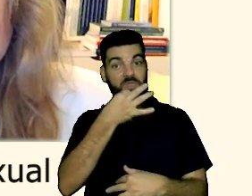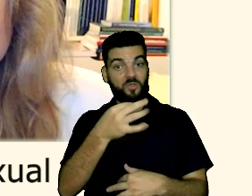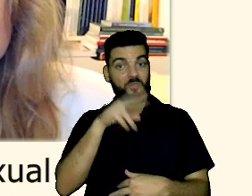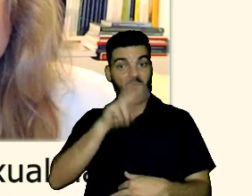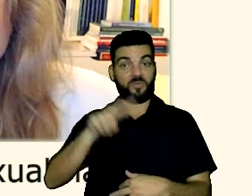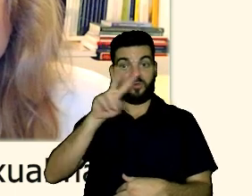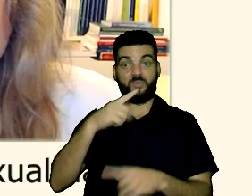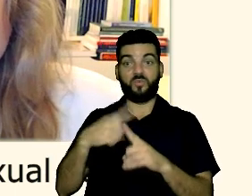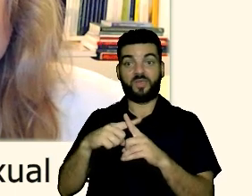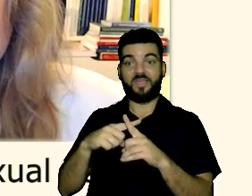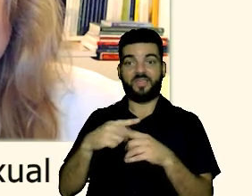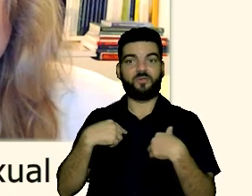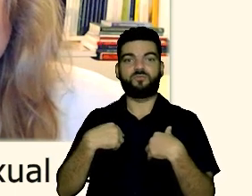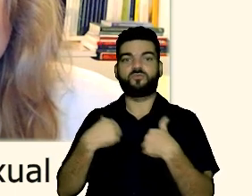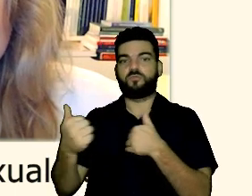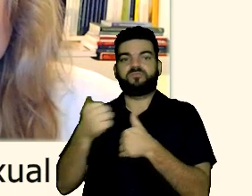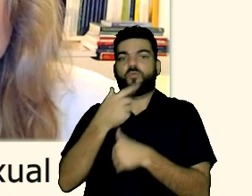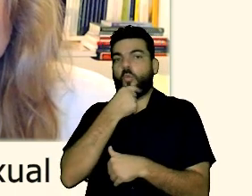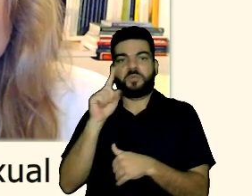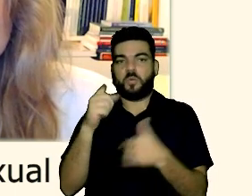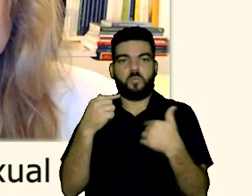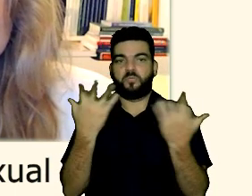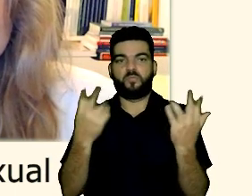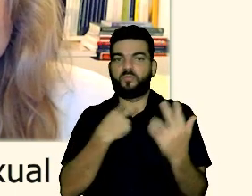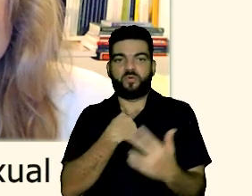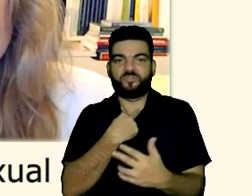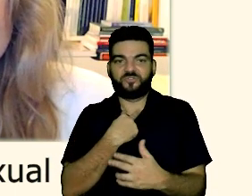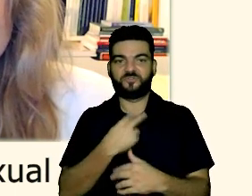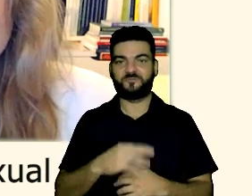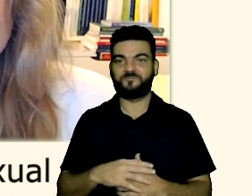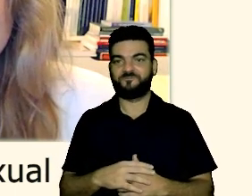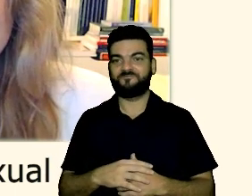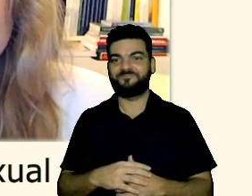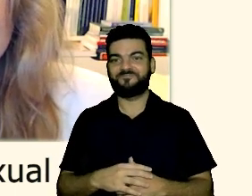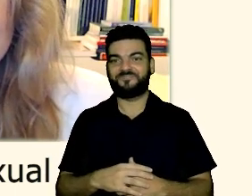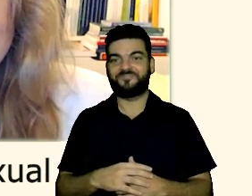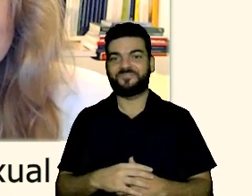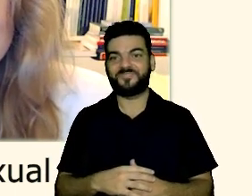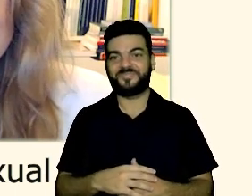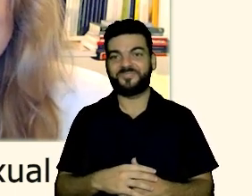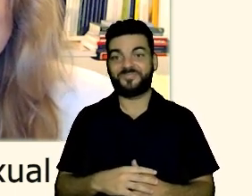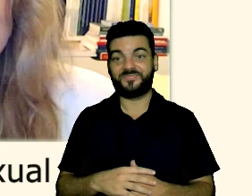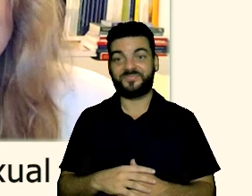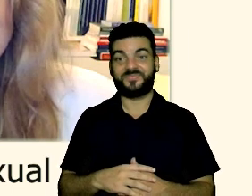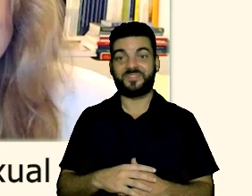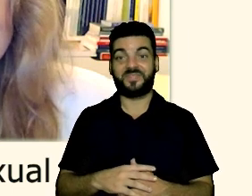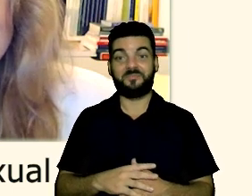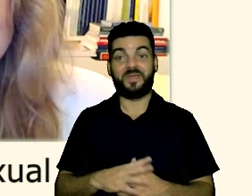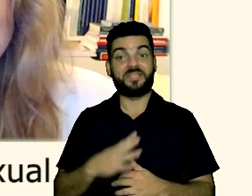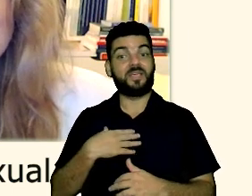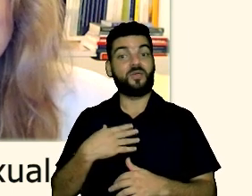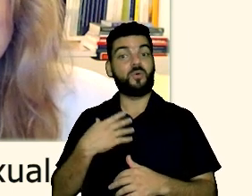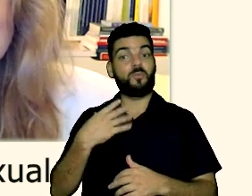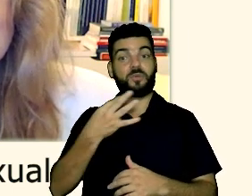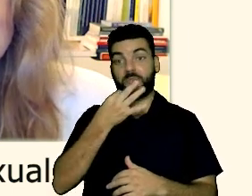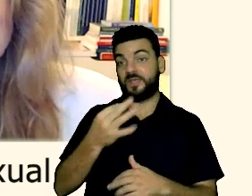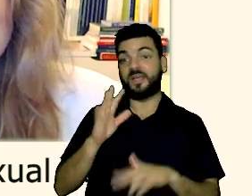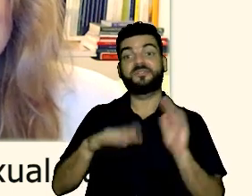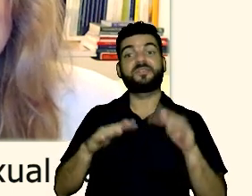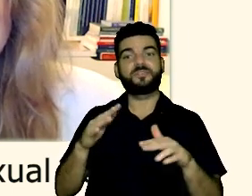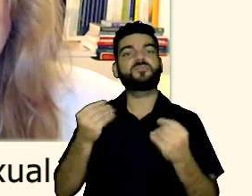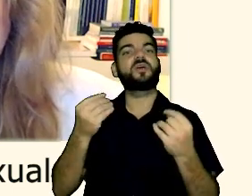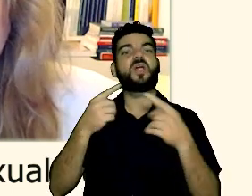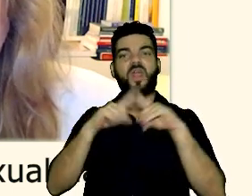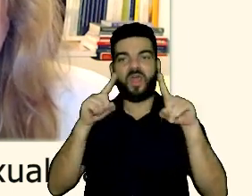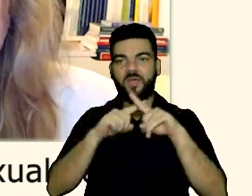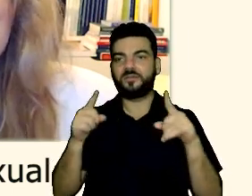especialmente quando, assim, nós estamos falando aqui, nós estamos todas entre mulheres, eu falarei sobre o meu ponto de vista, até porque não tenho nem lugar de fala para falar sobre